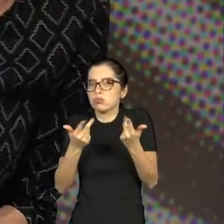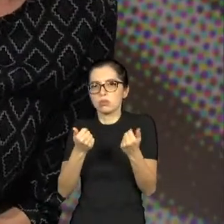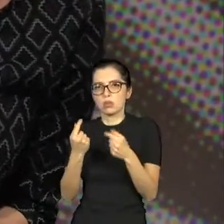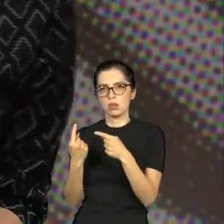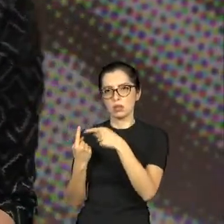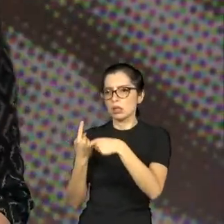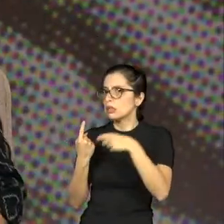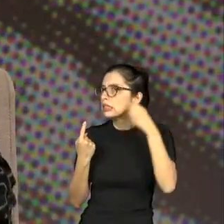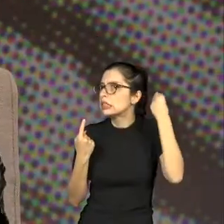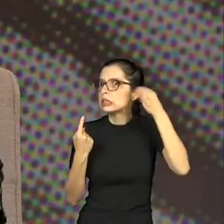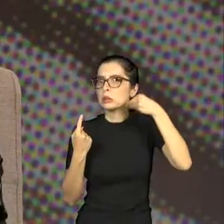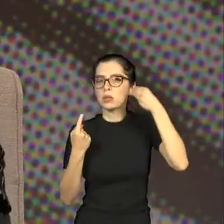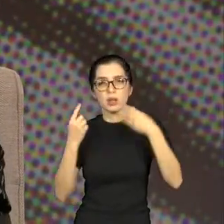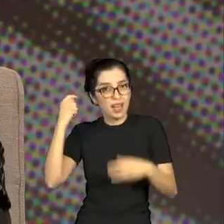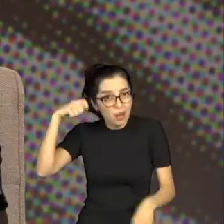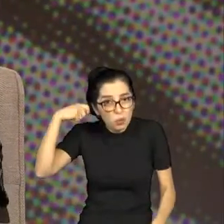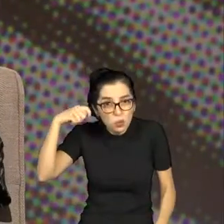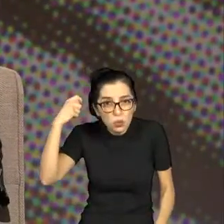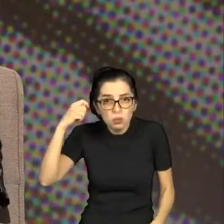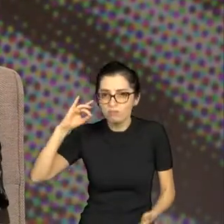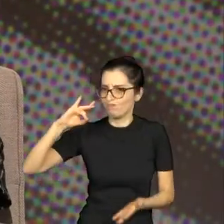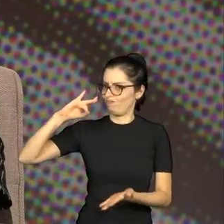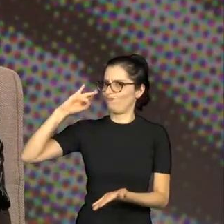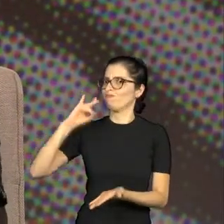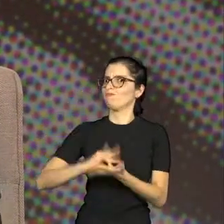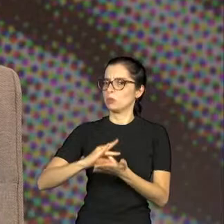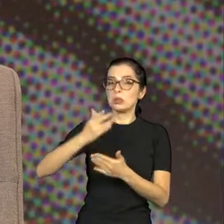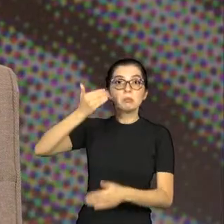grande dramaturgo, um grande ator que ele foi, não era